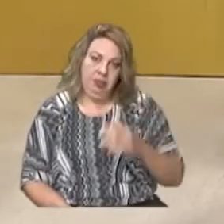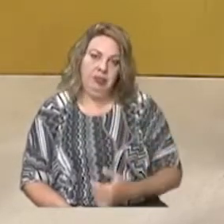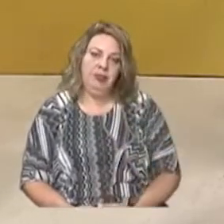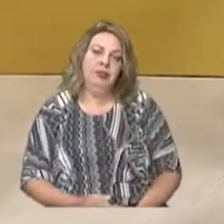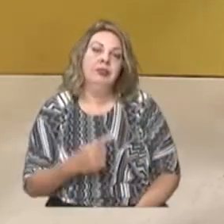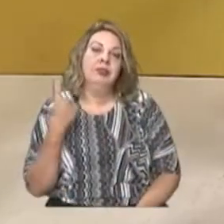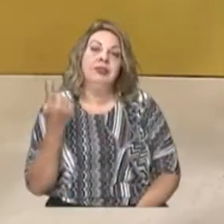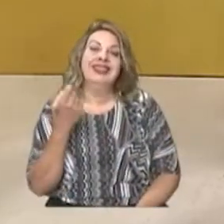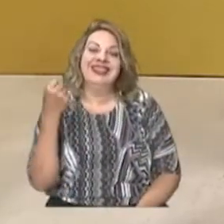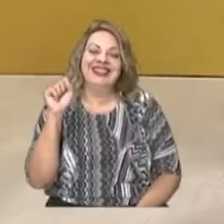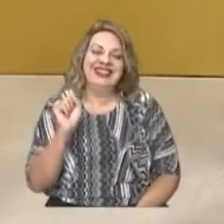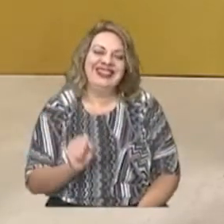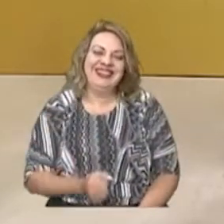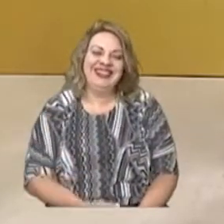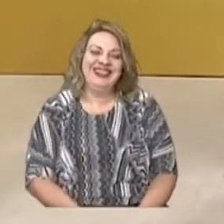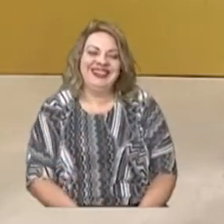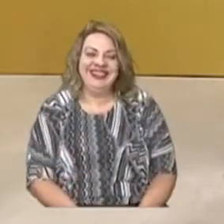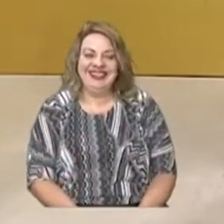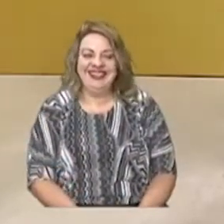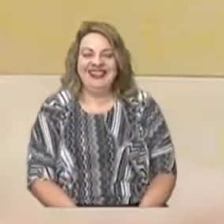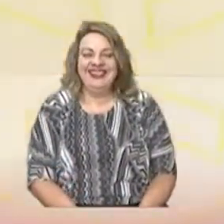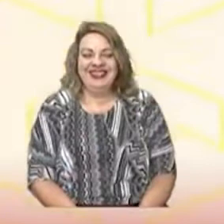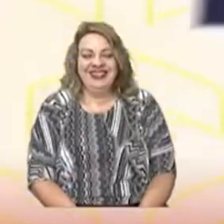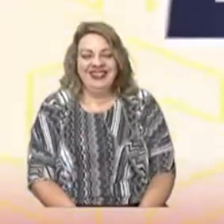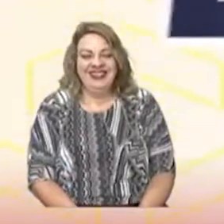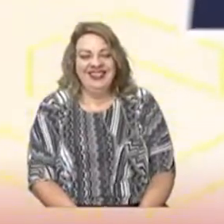nosso Gira Sergipe!